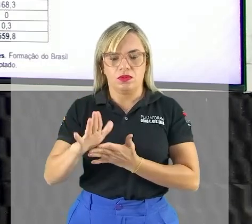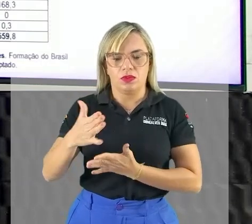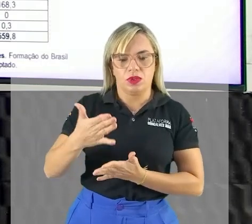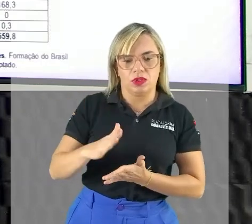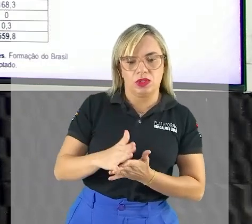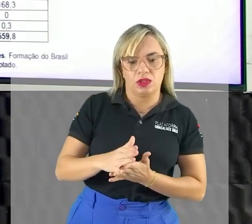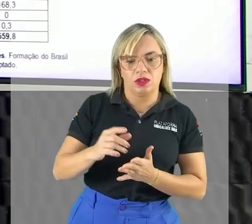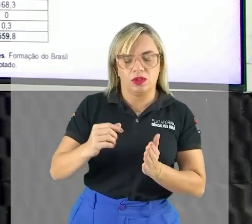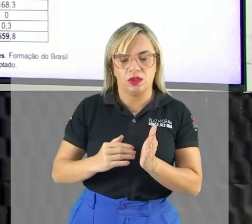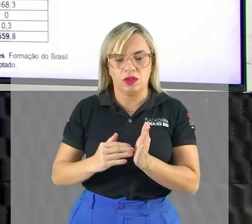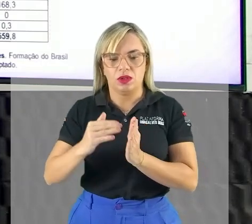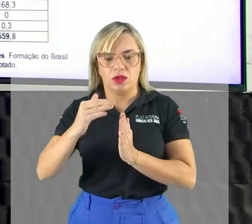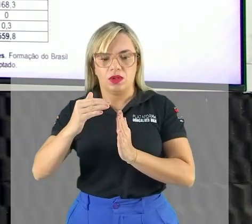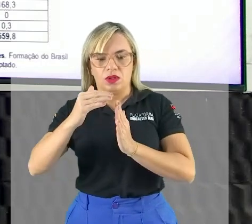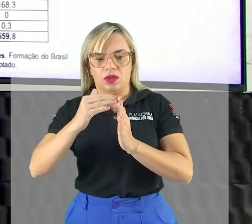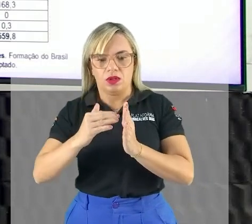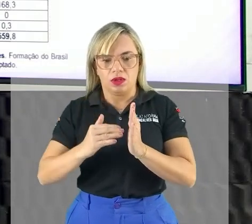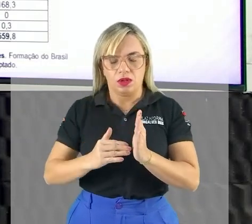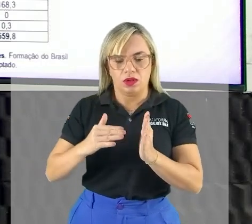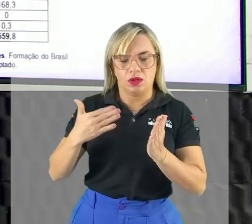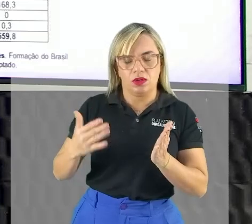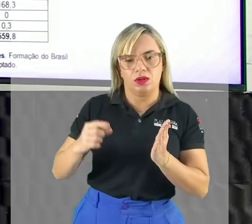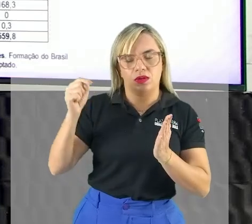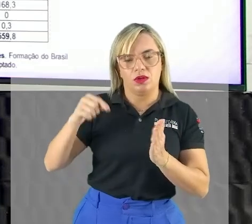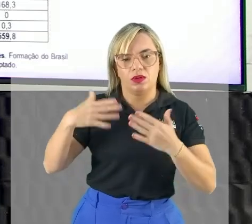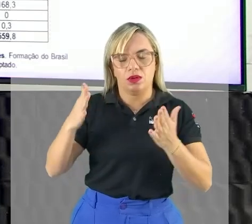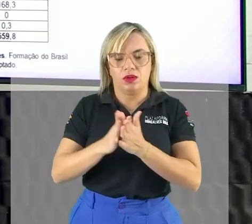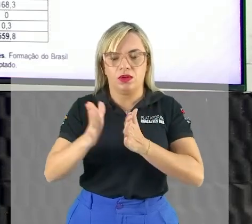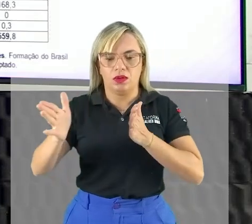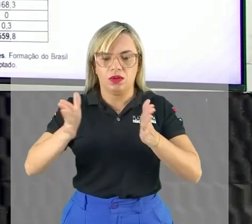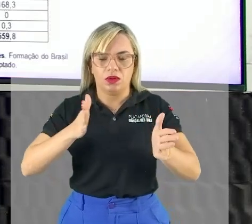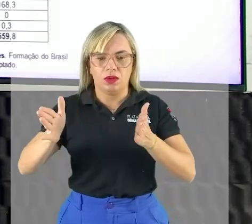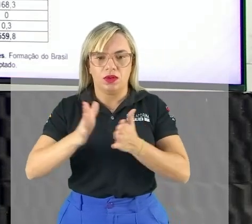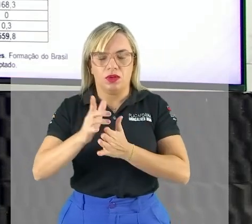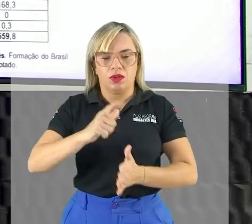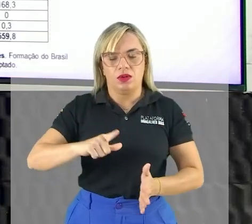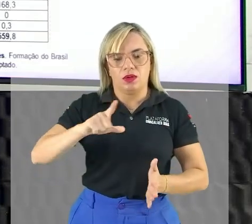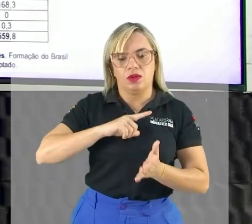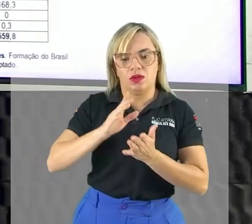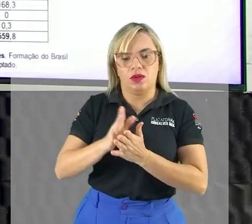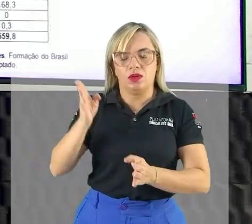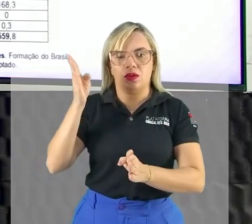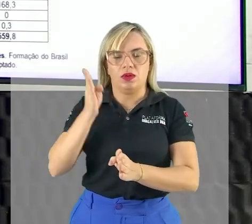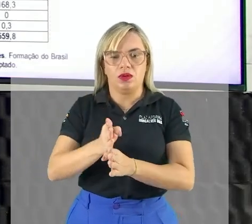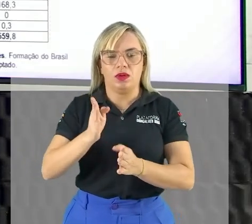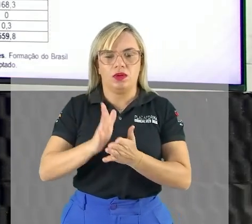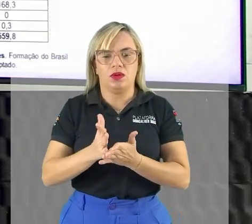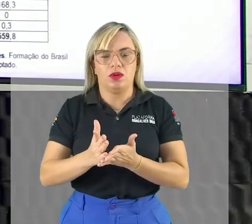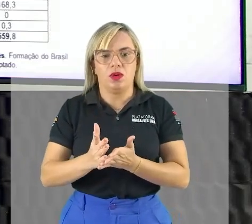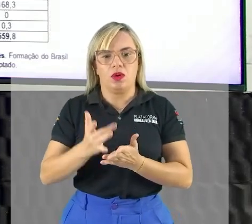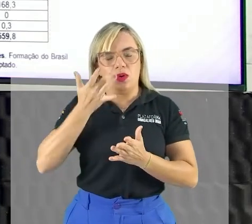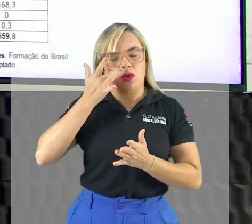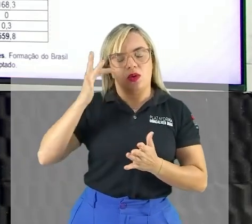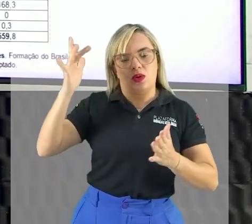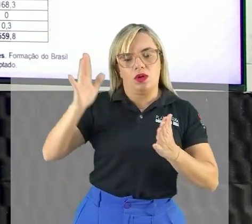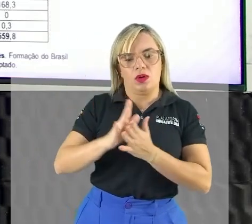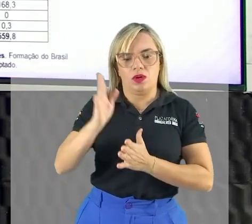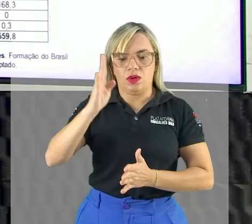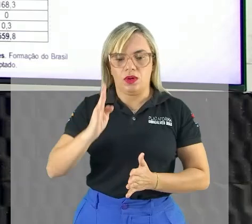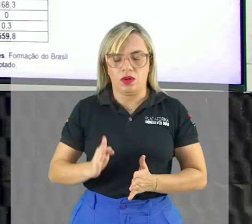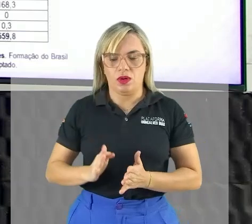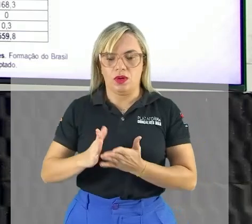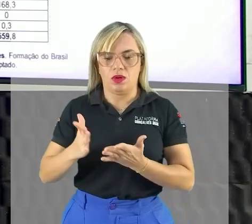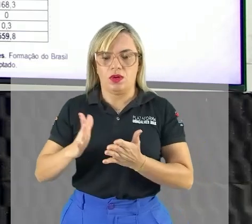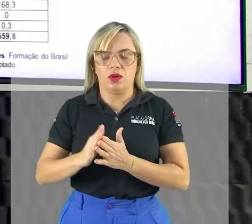crescimento depois você aumenta esse crescimento né exatamente já no período ali que você tem a descoberta da mineração aqui no Brasil depois um decréscimo né